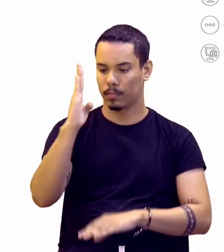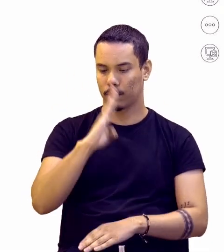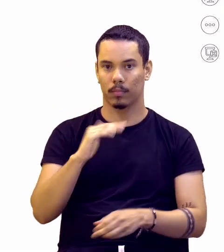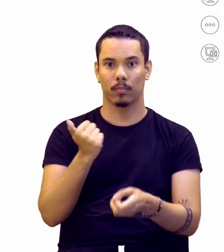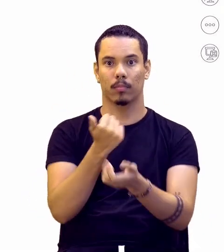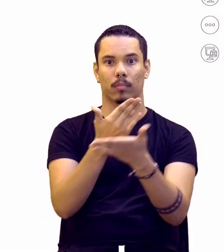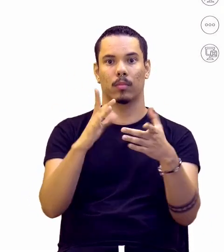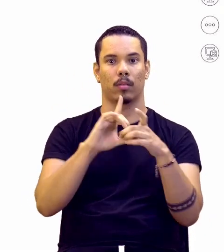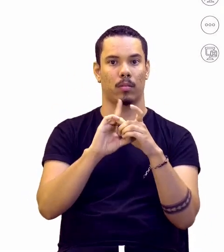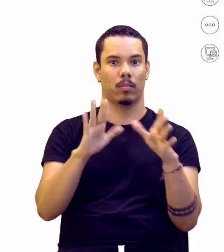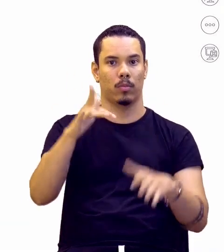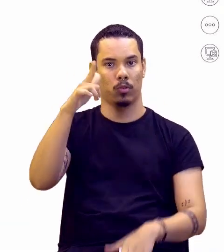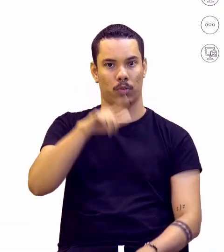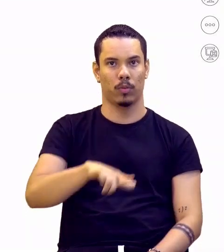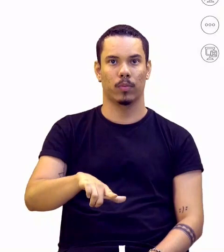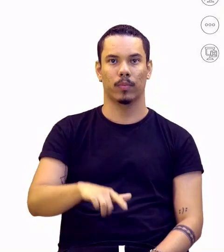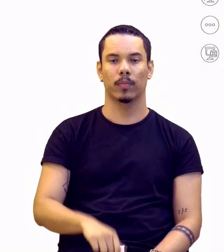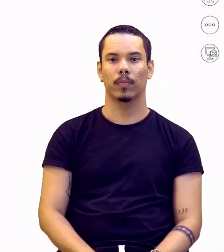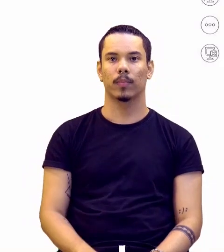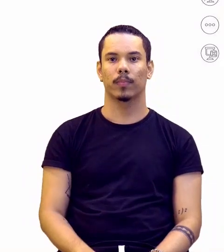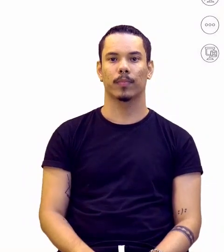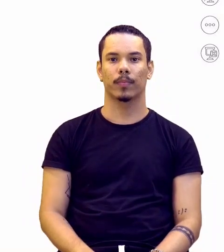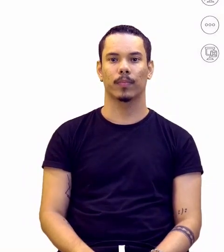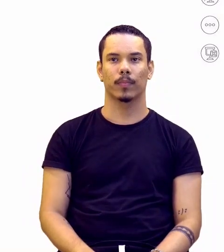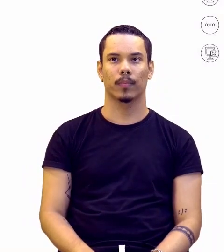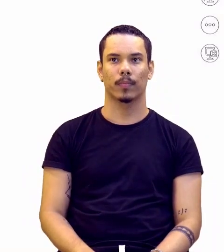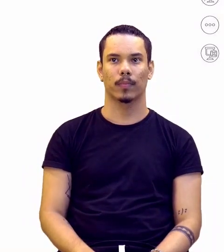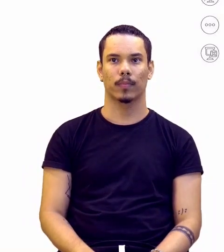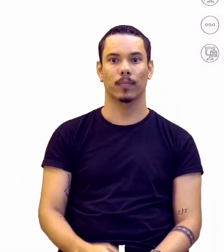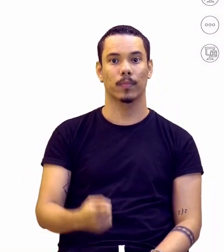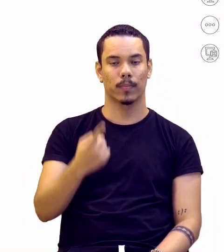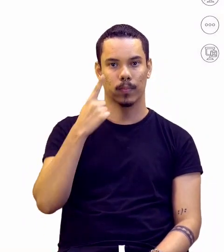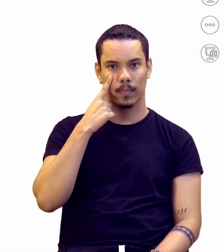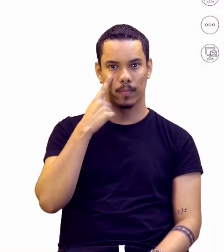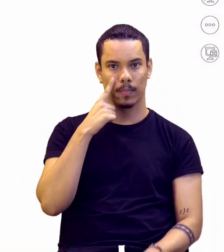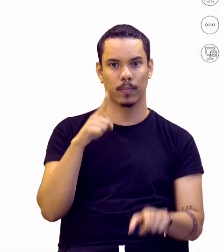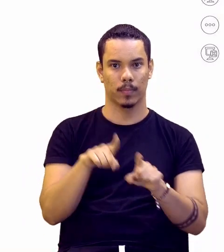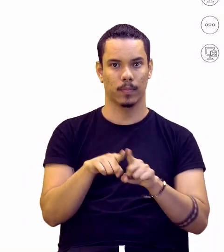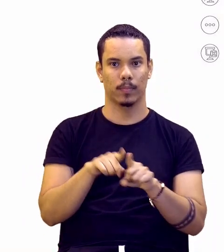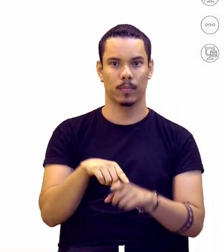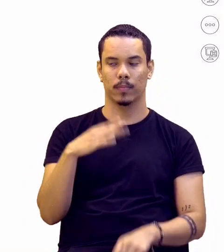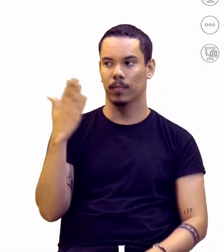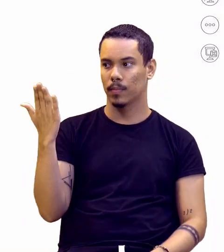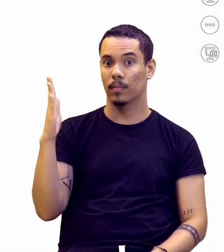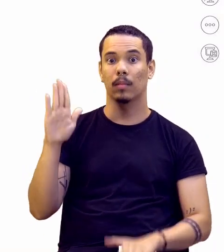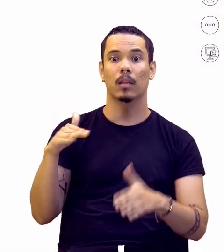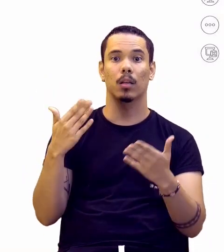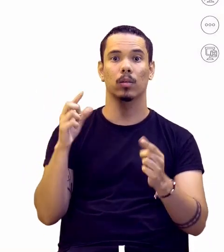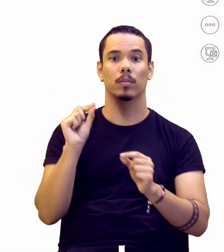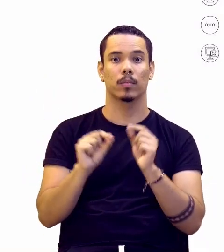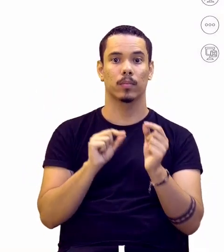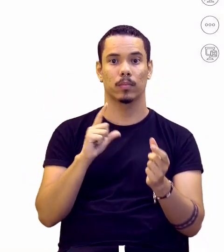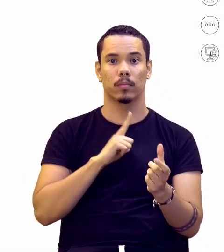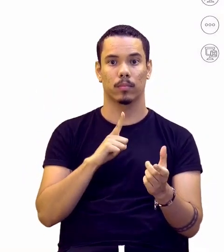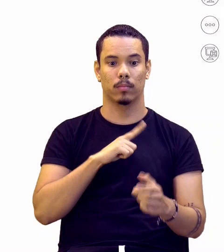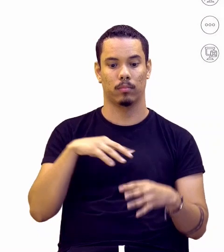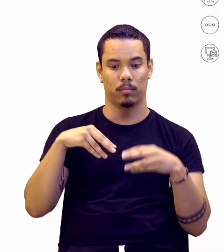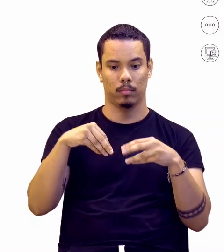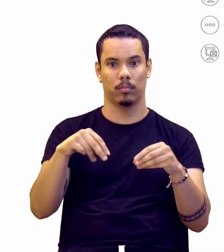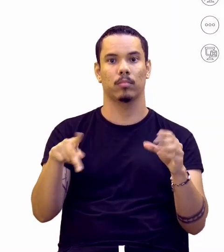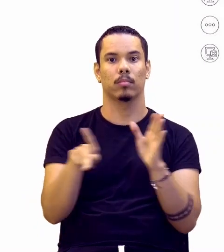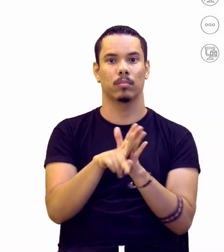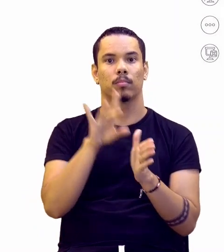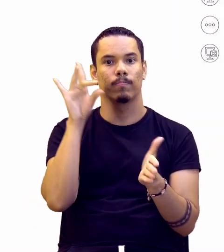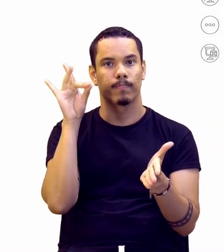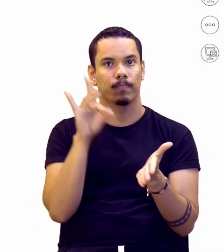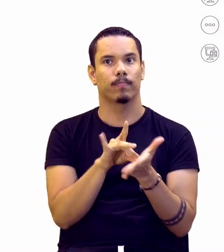democracia. Beleza? Beleza, professor. Beleza, vamos lá. Então, o território